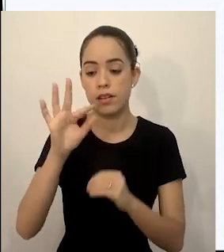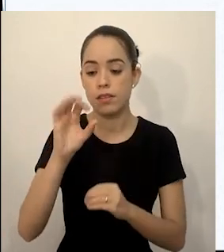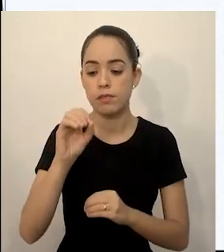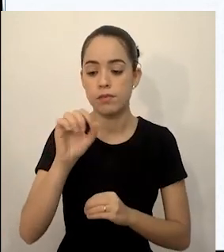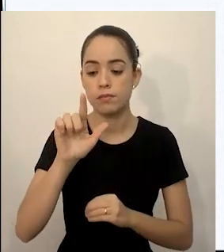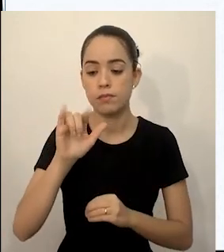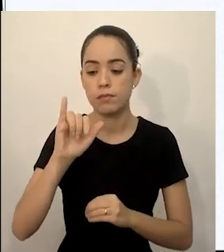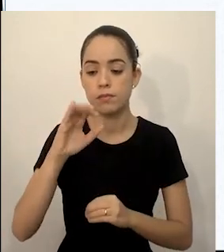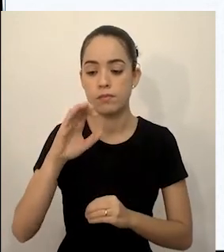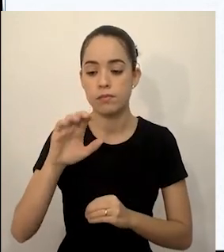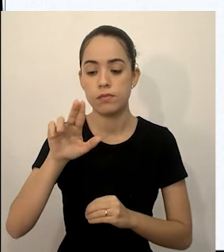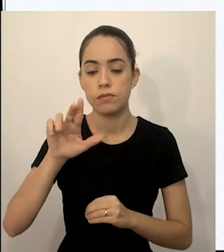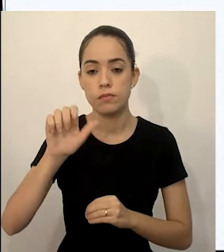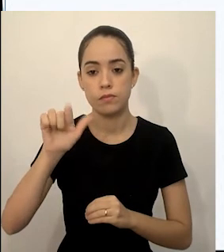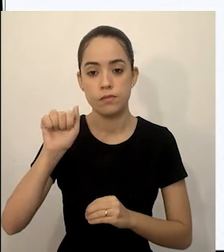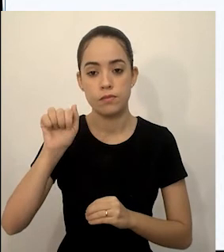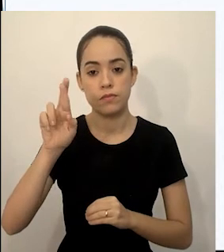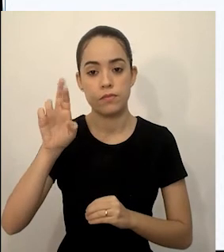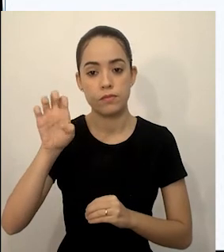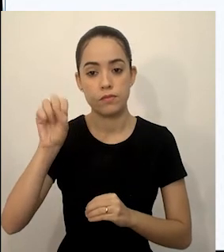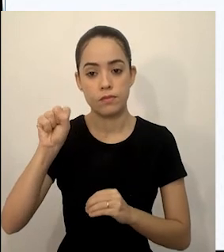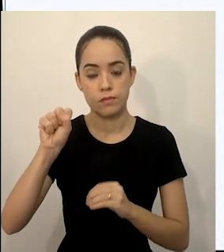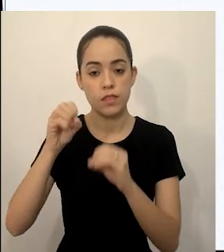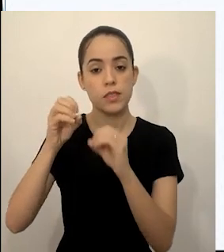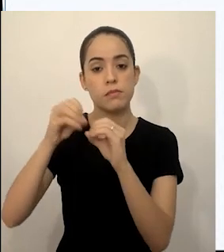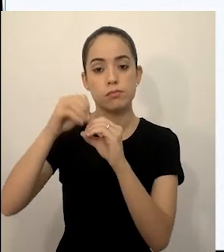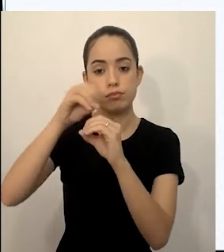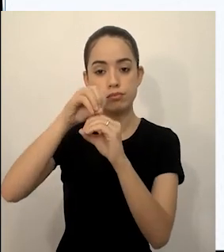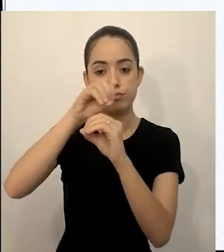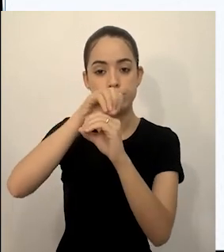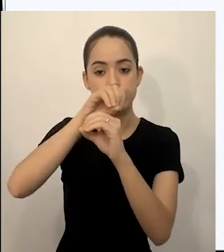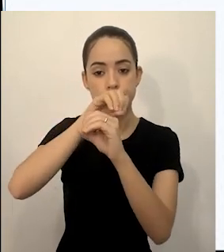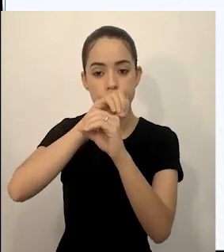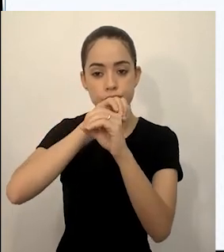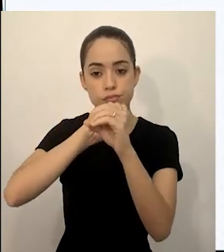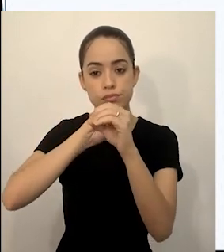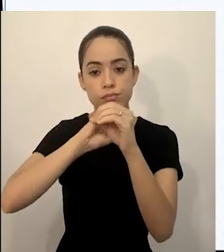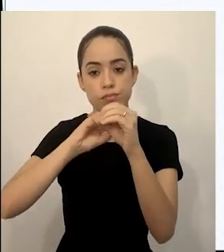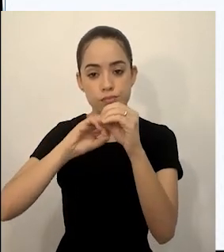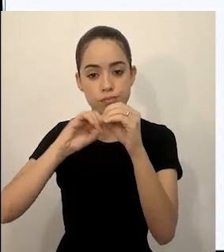células foliculares achatadas,